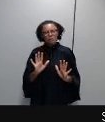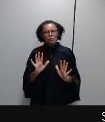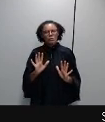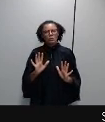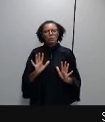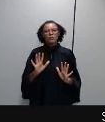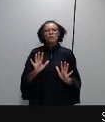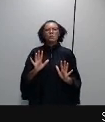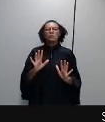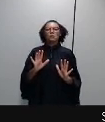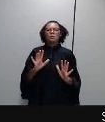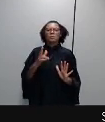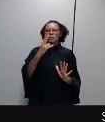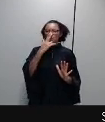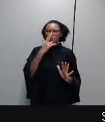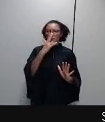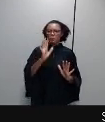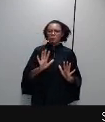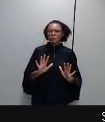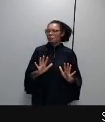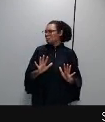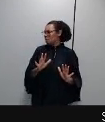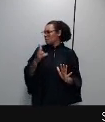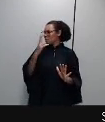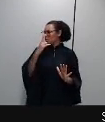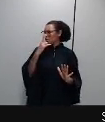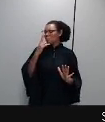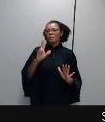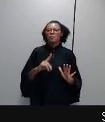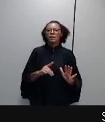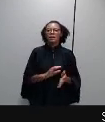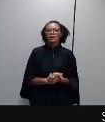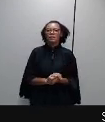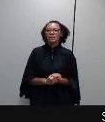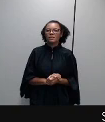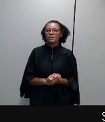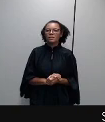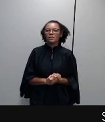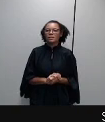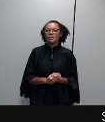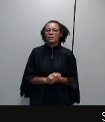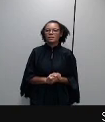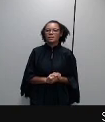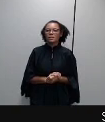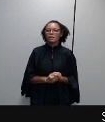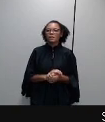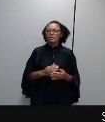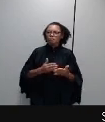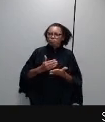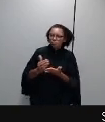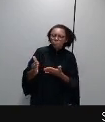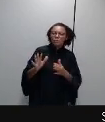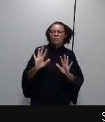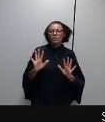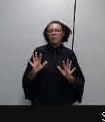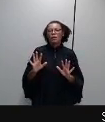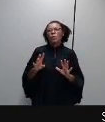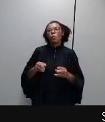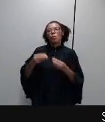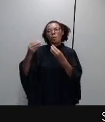princípio não seria o caso da gente adentra já nesse mérito mais bem com a palavra o